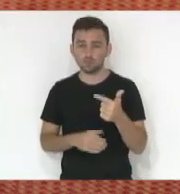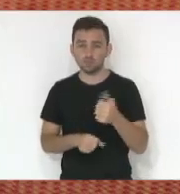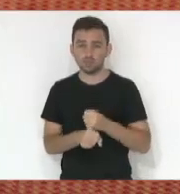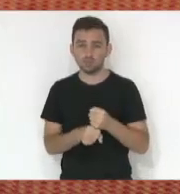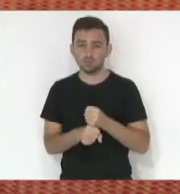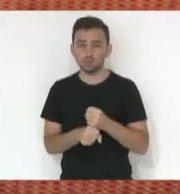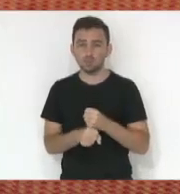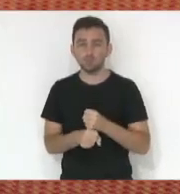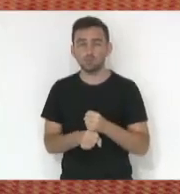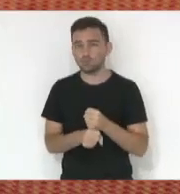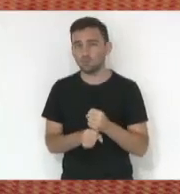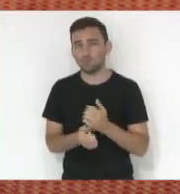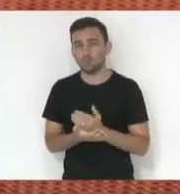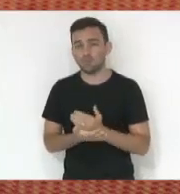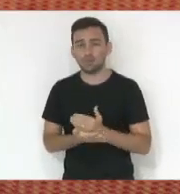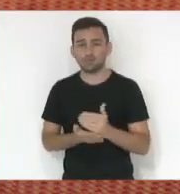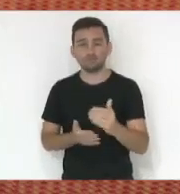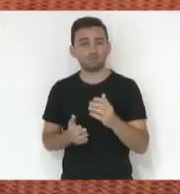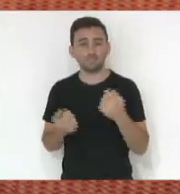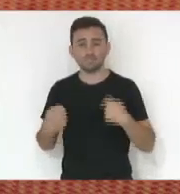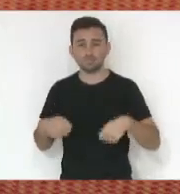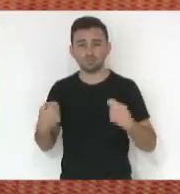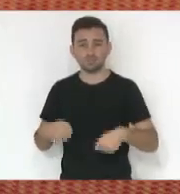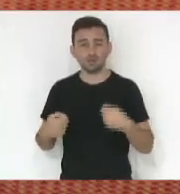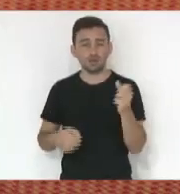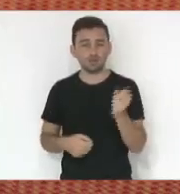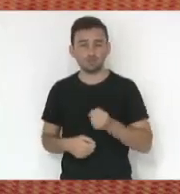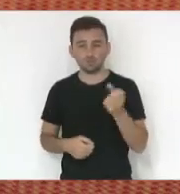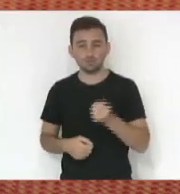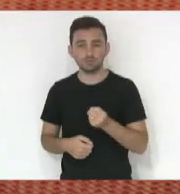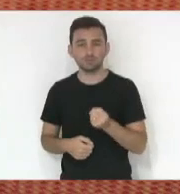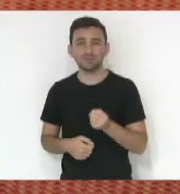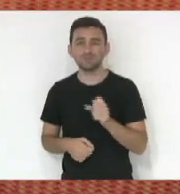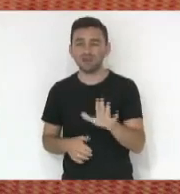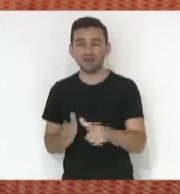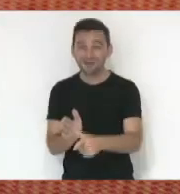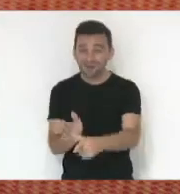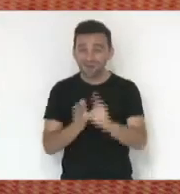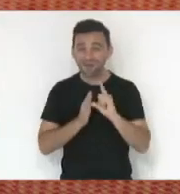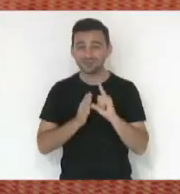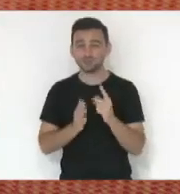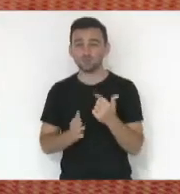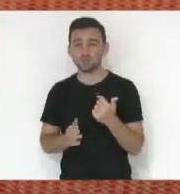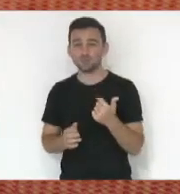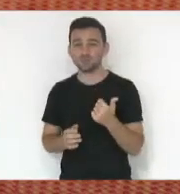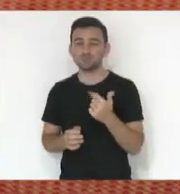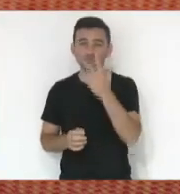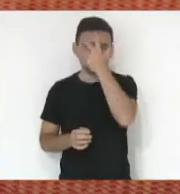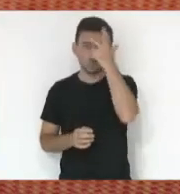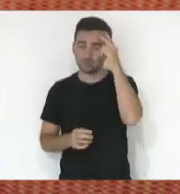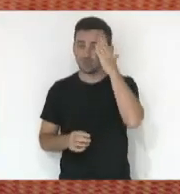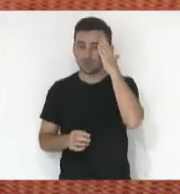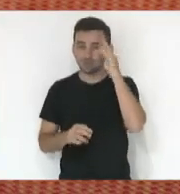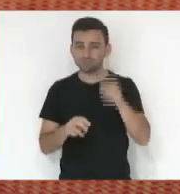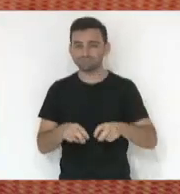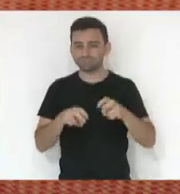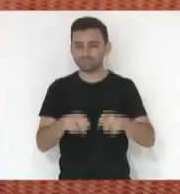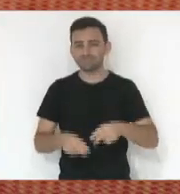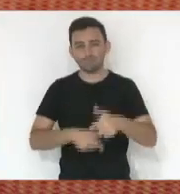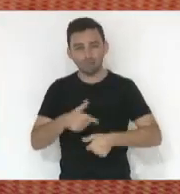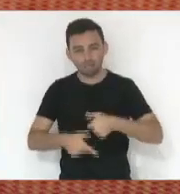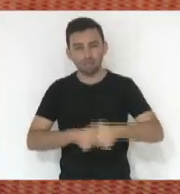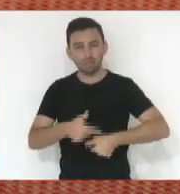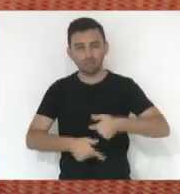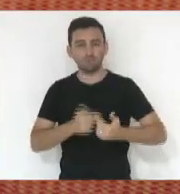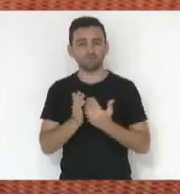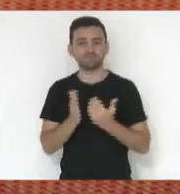buscar lá a sua aposentadoria. Mas, bem antes dos 12, quem vem da roça já trabalha, e trabalha forte.